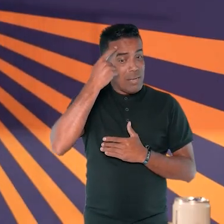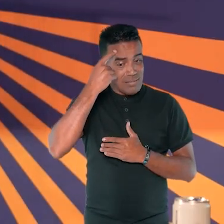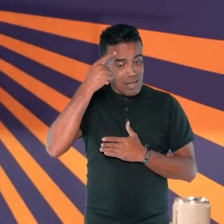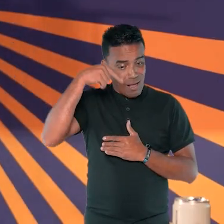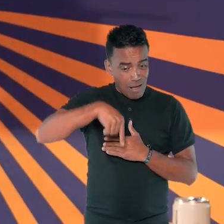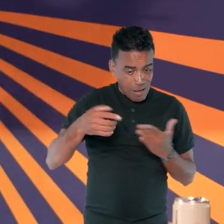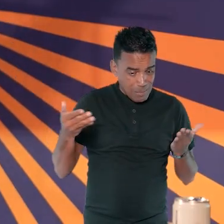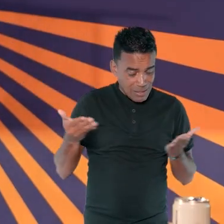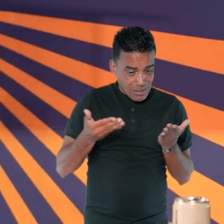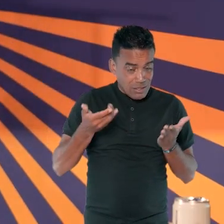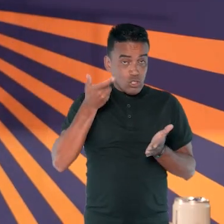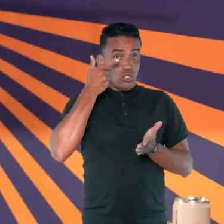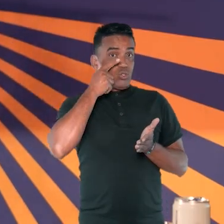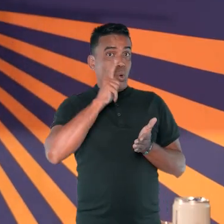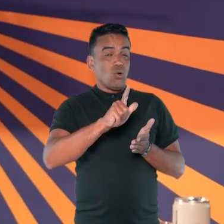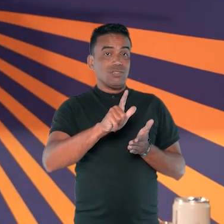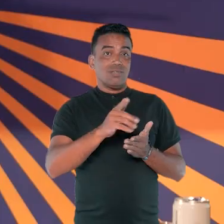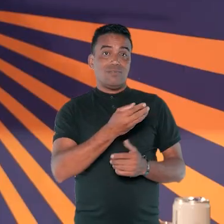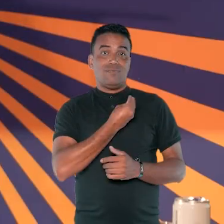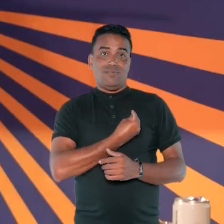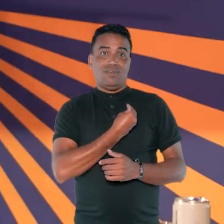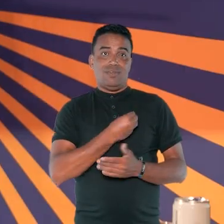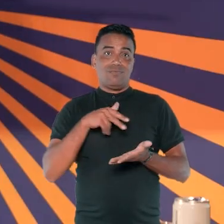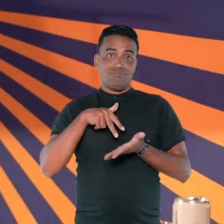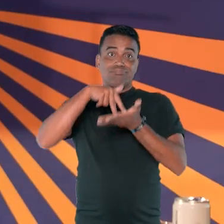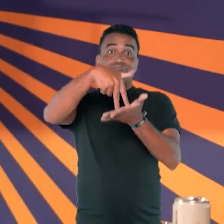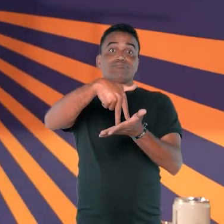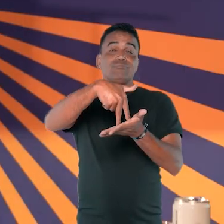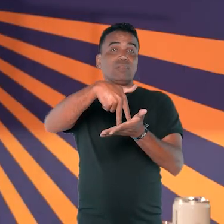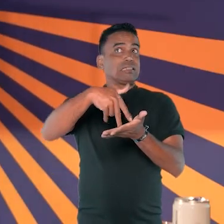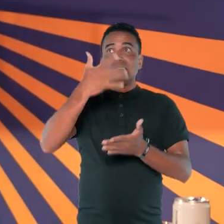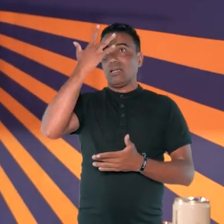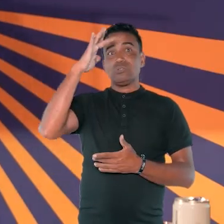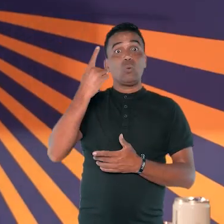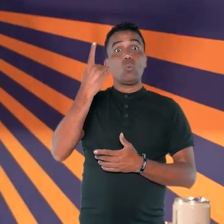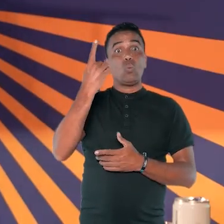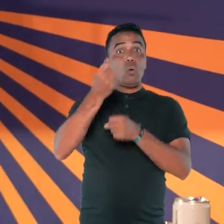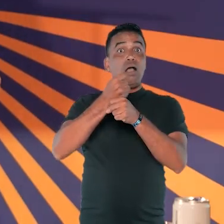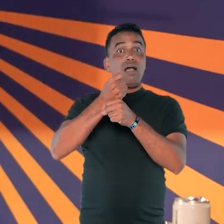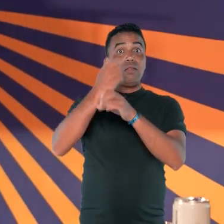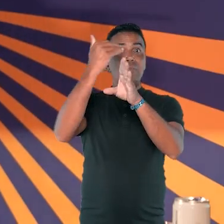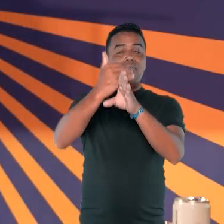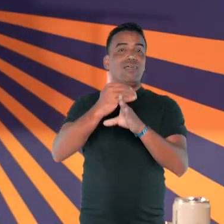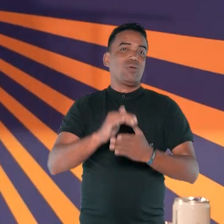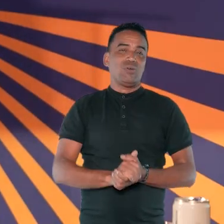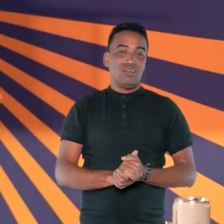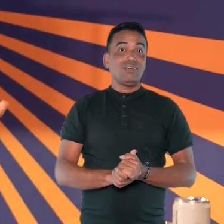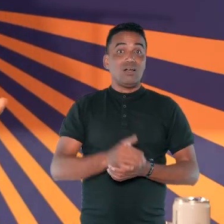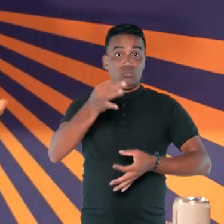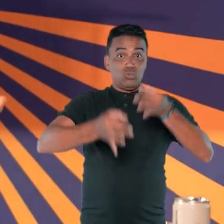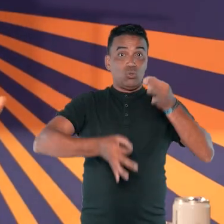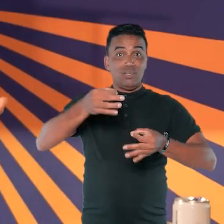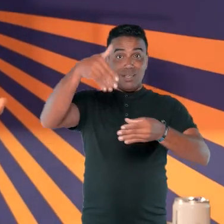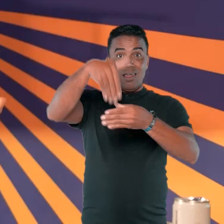presente e conseguir chegar viva nele. Eu não sei o que será daqui a 1 ano e meio, e digo isso como juíza eleitoral brasileira, eu